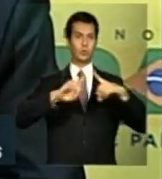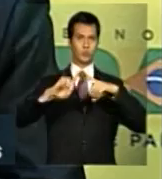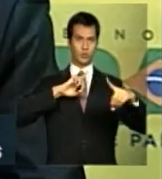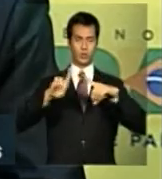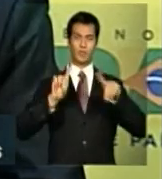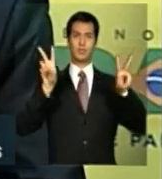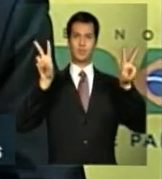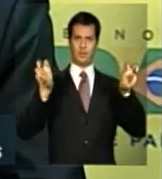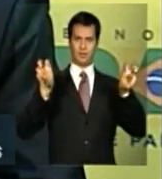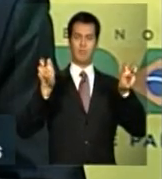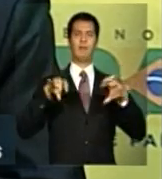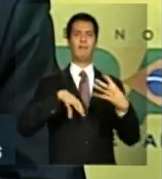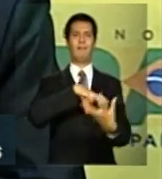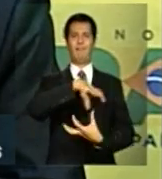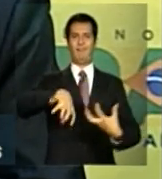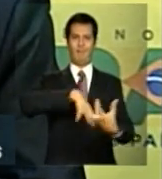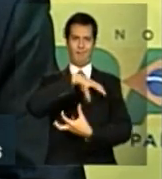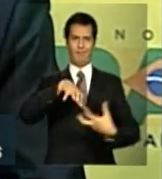atinge